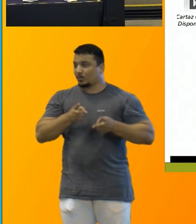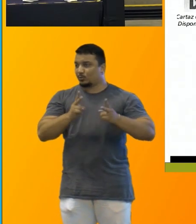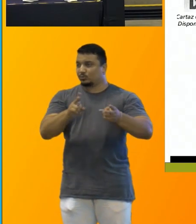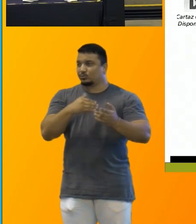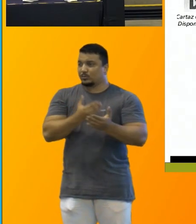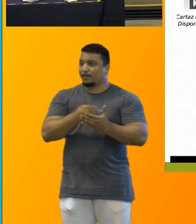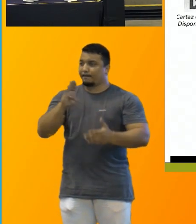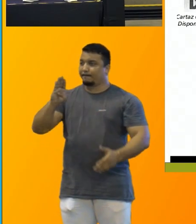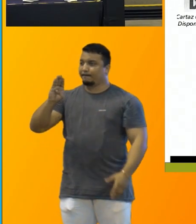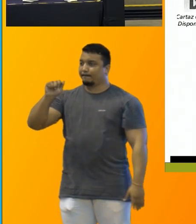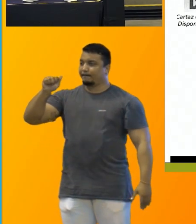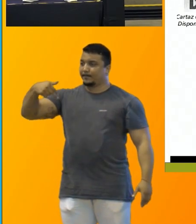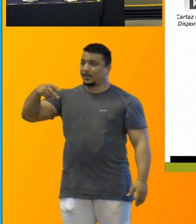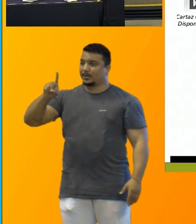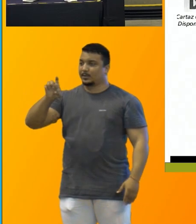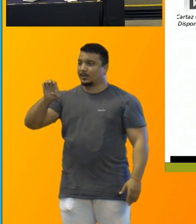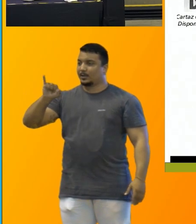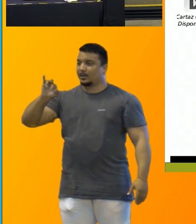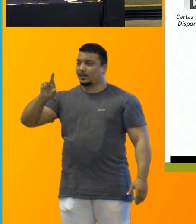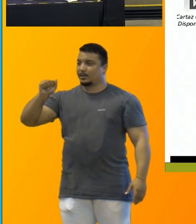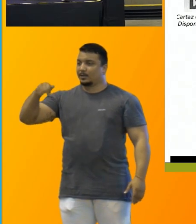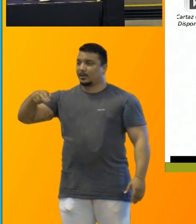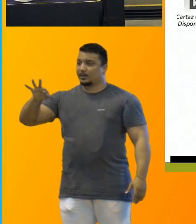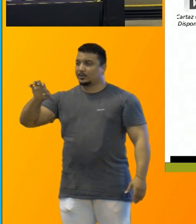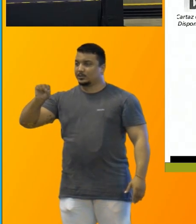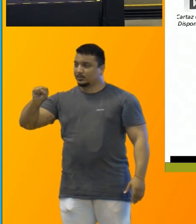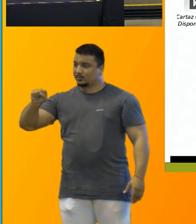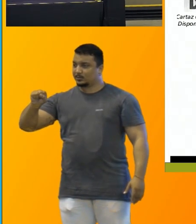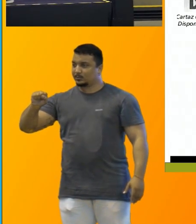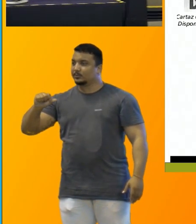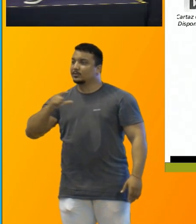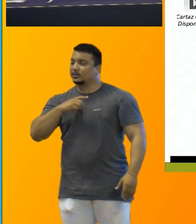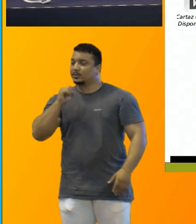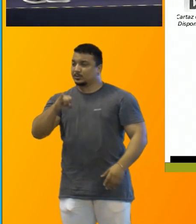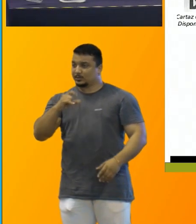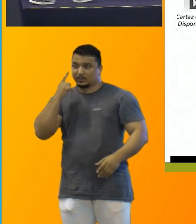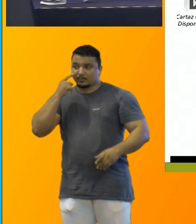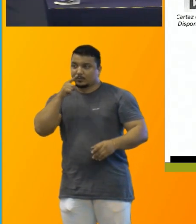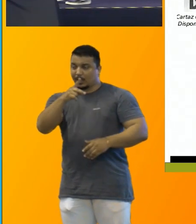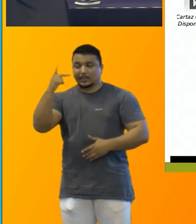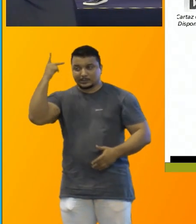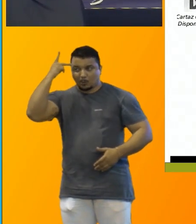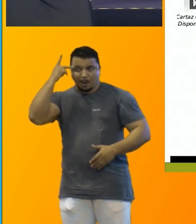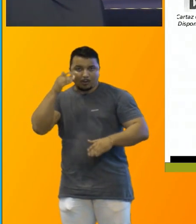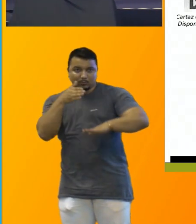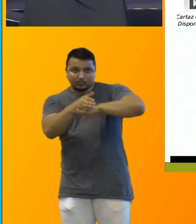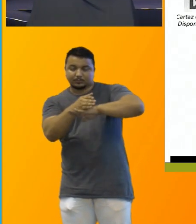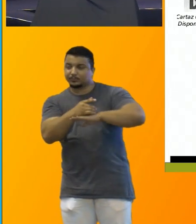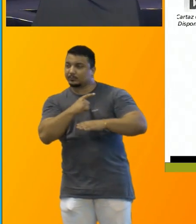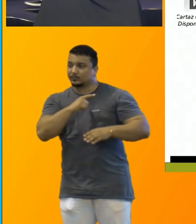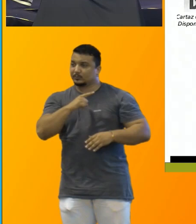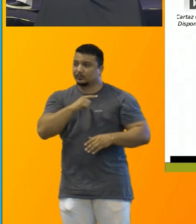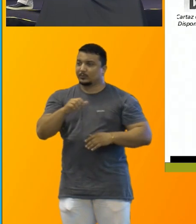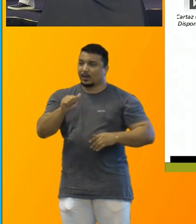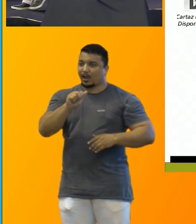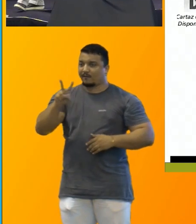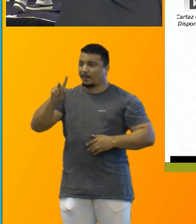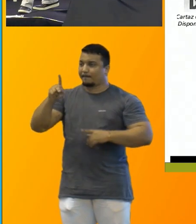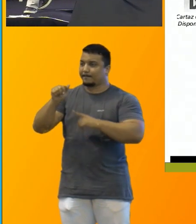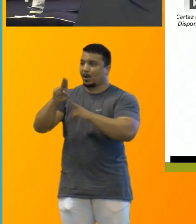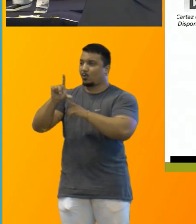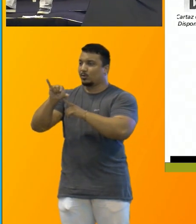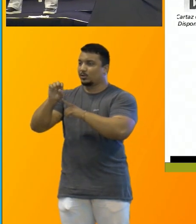os bandeirantes. Gente, se você tiver a oportunidade de passar por São Paulo, caminhar na vida paulista